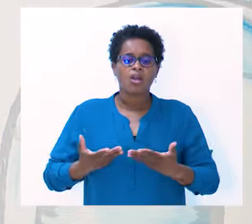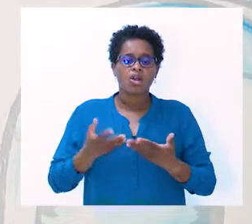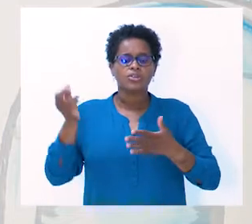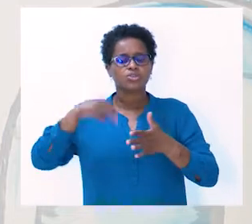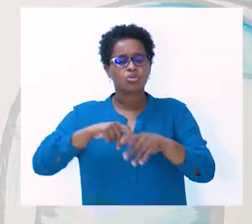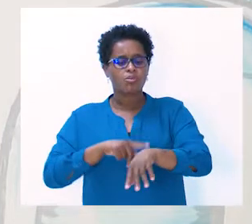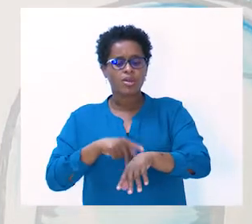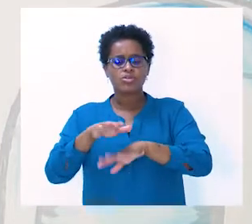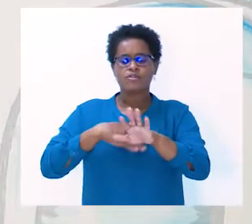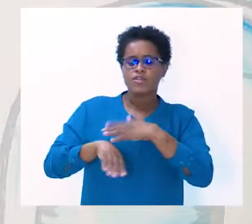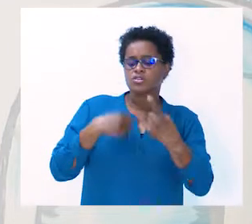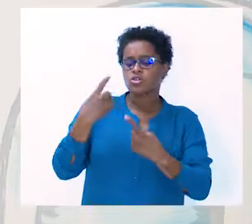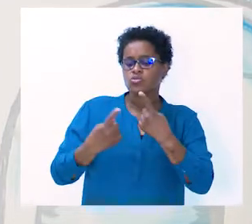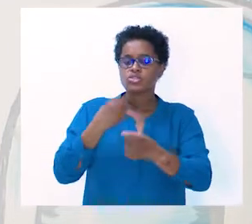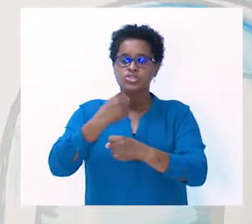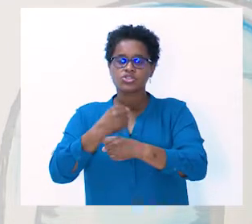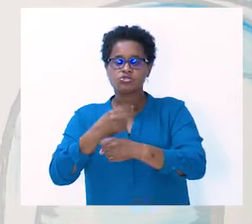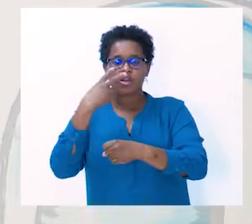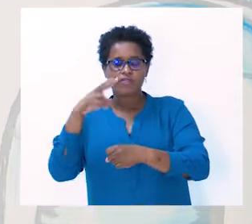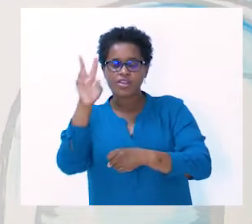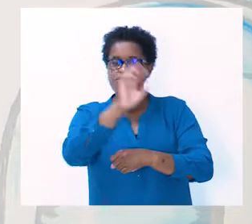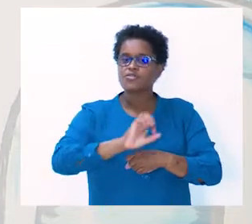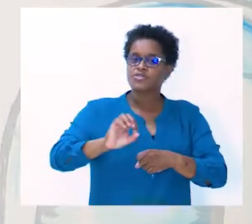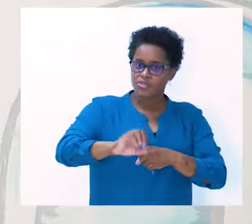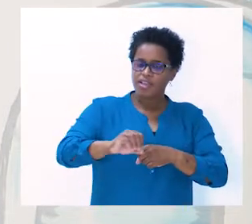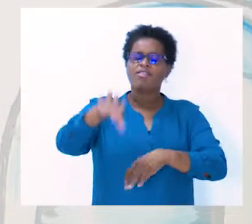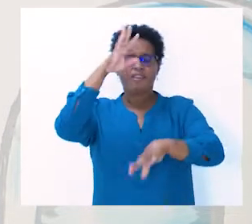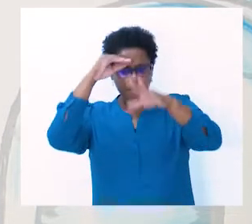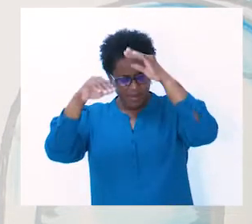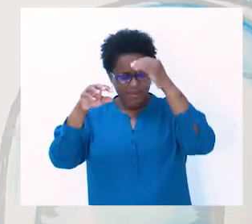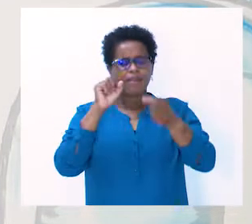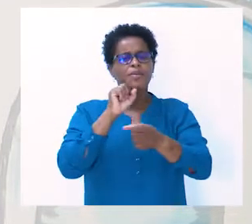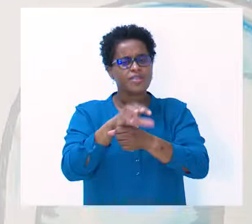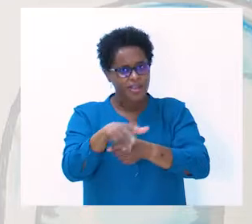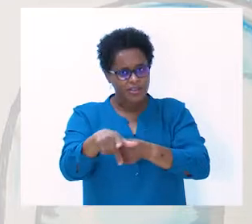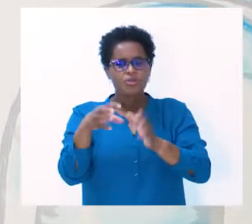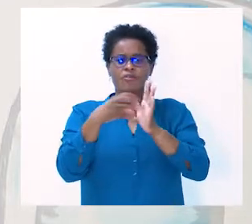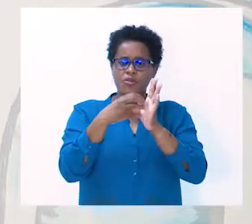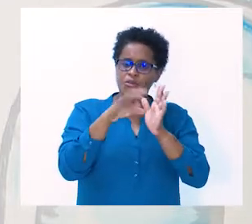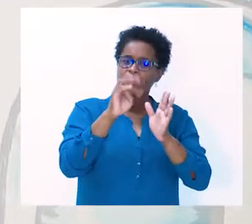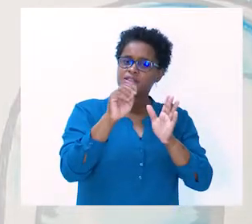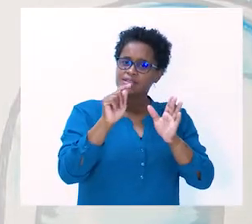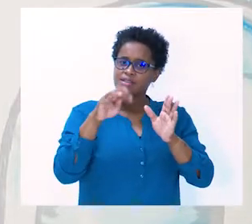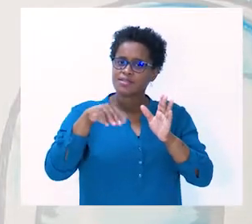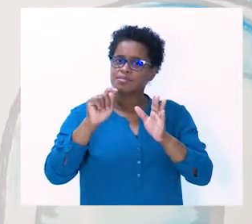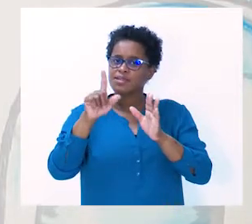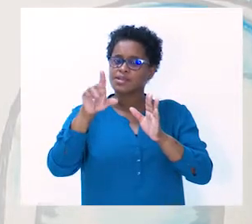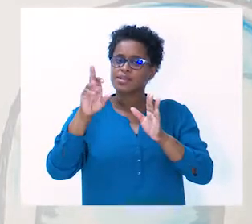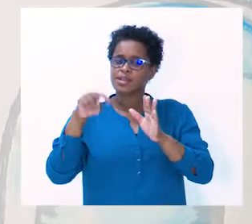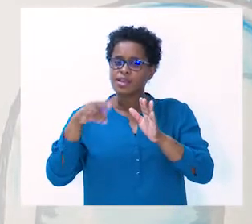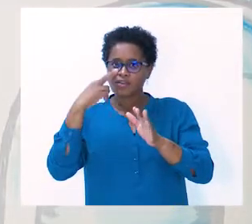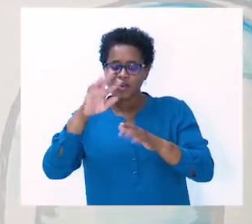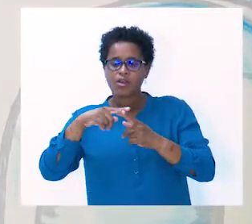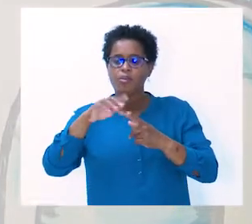Chegou o momento de fazer alguns exercícios para ver se vocês captaram a mensagem sobre figuras semelhantes. Vamos ver o